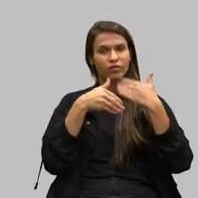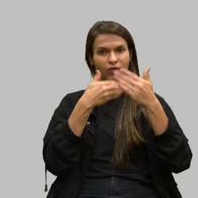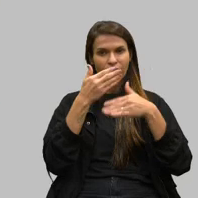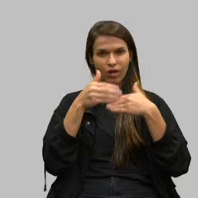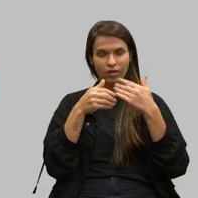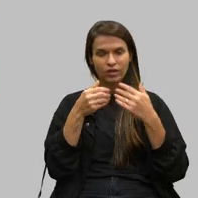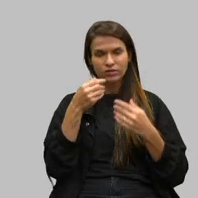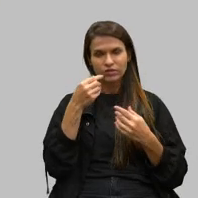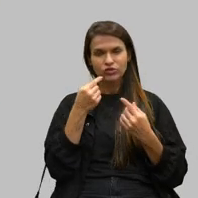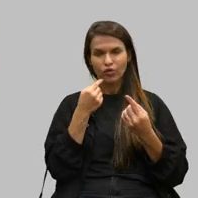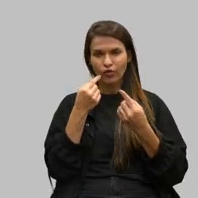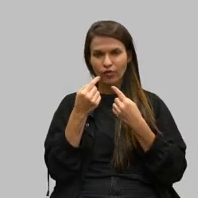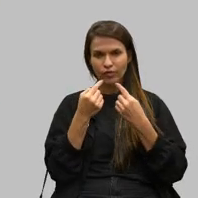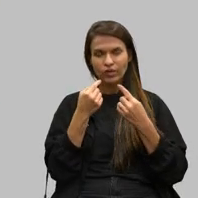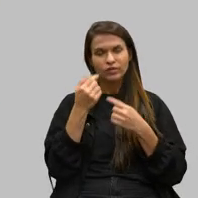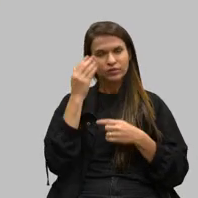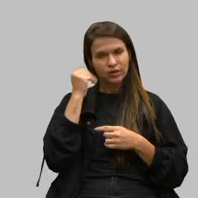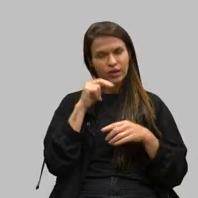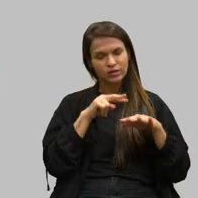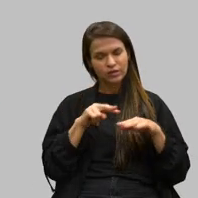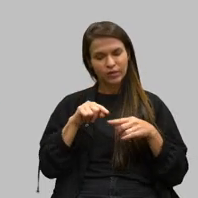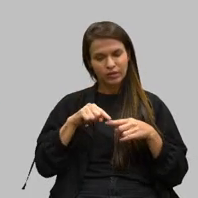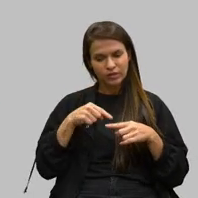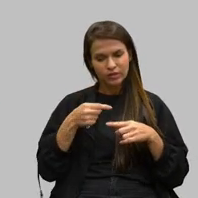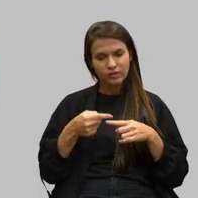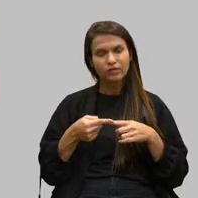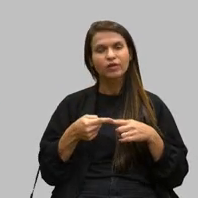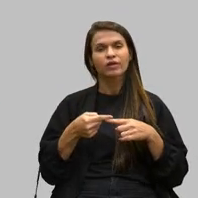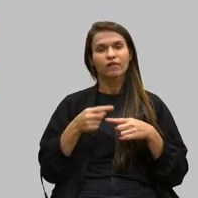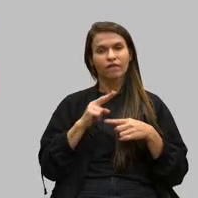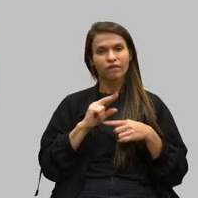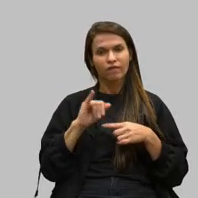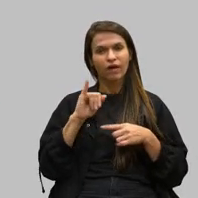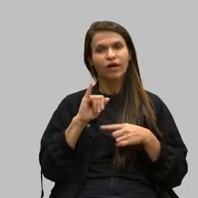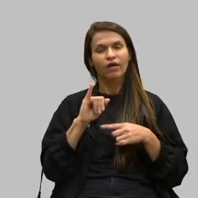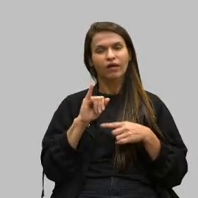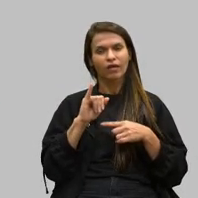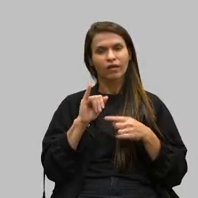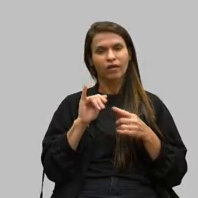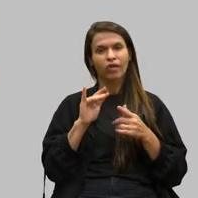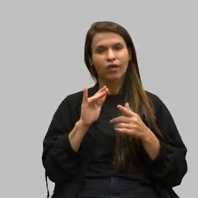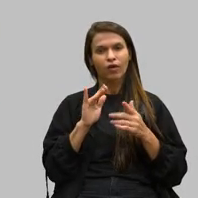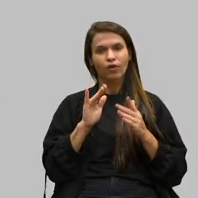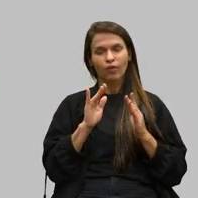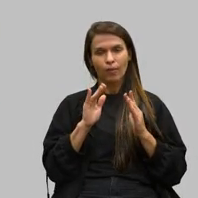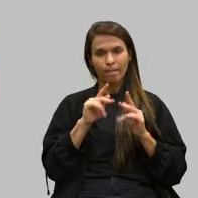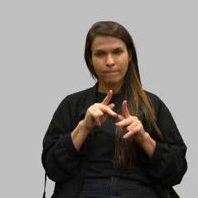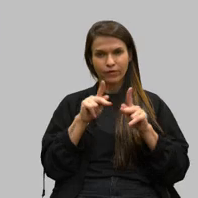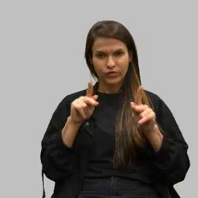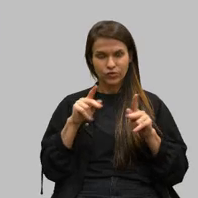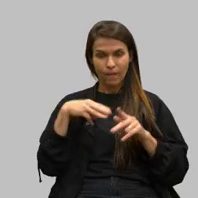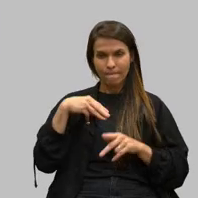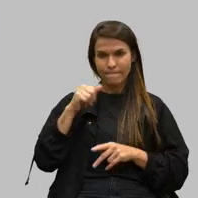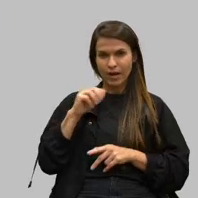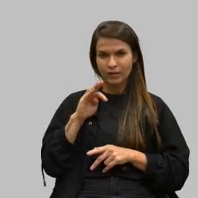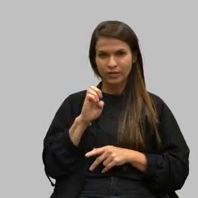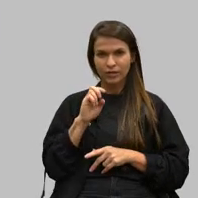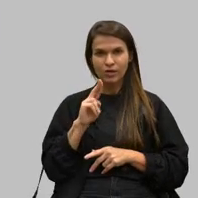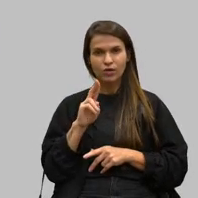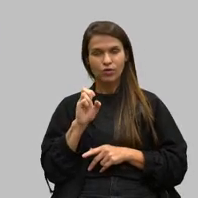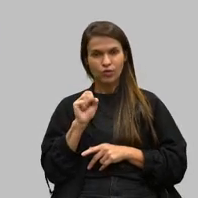conversas, eu sei que essa semana, semana que vem, a gente vai com a volta do professor Matheus, da viagem que ele está,